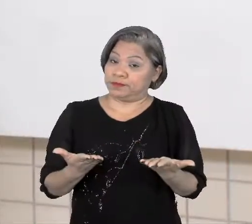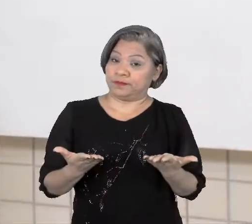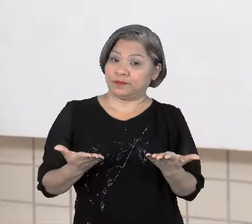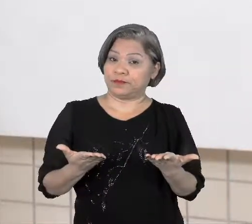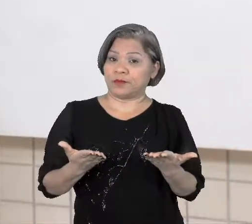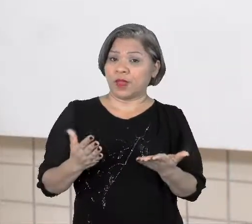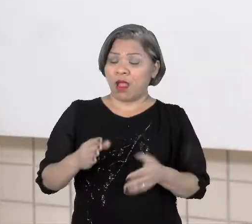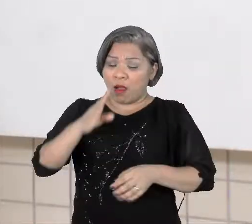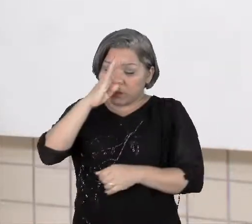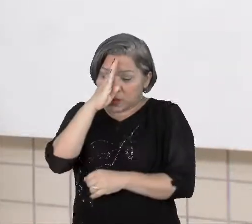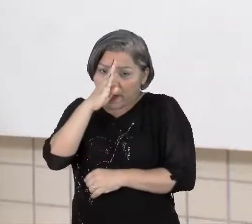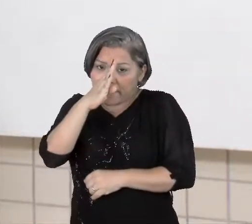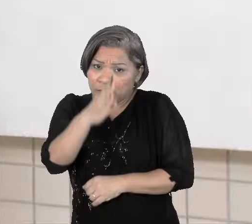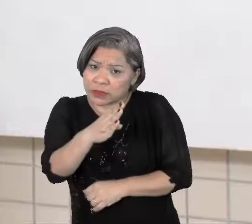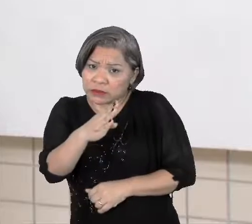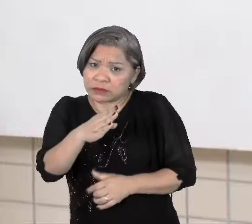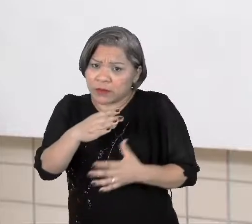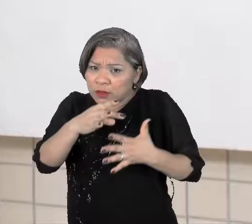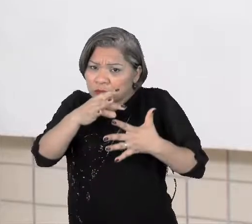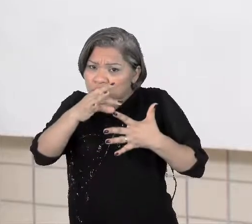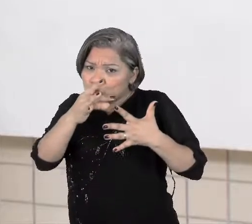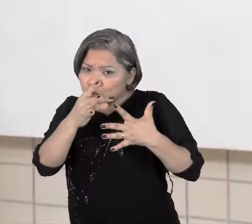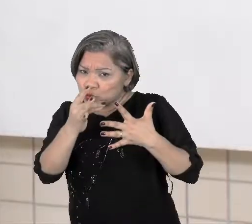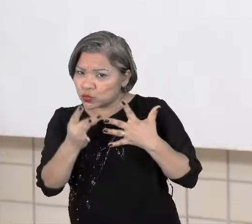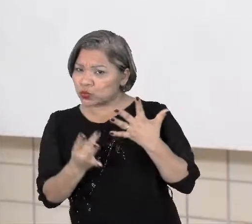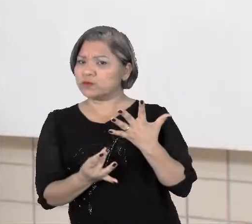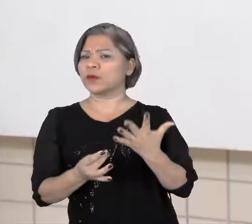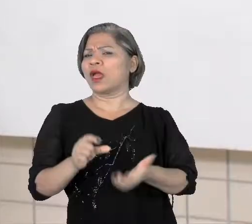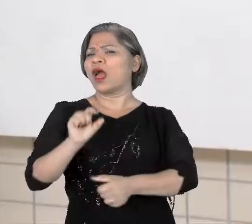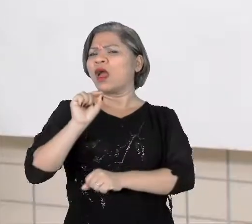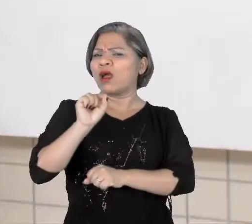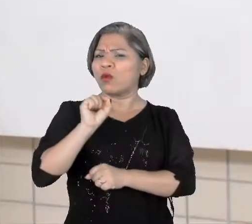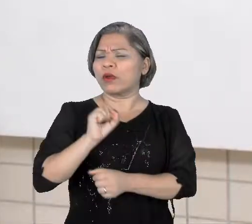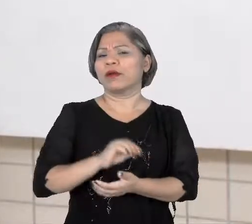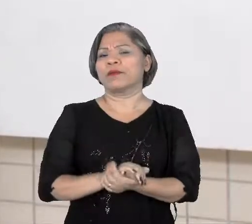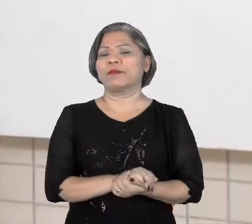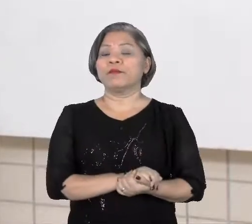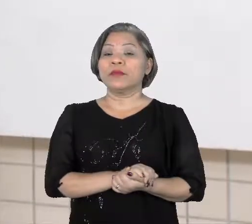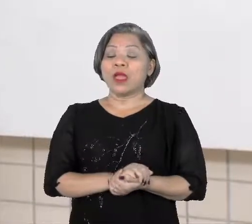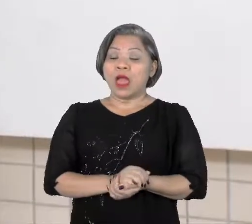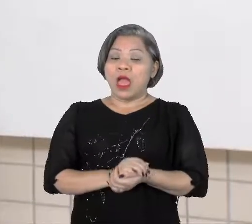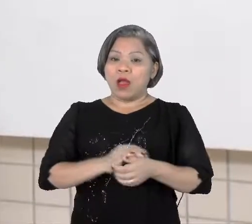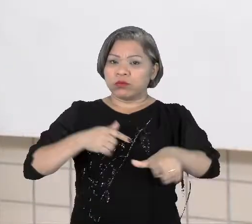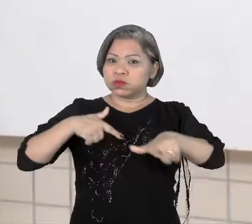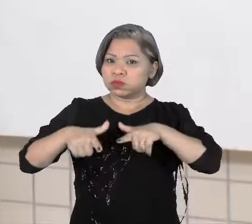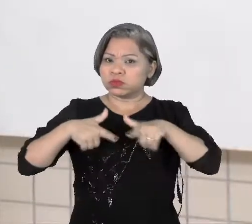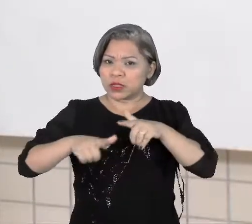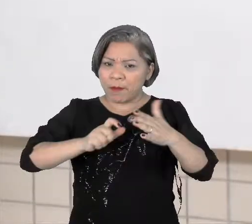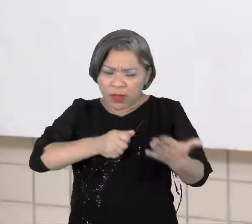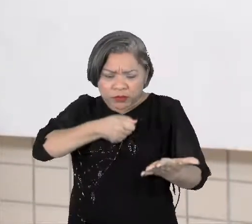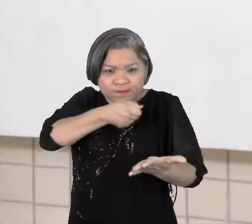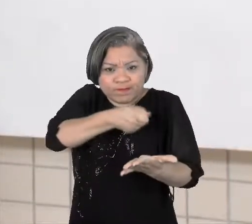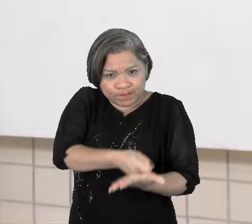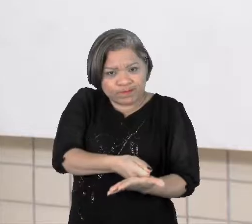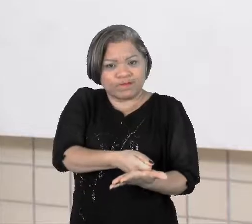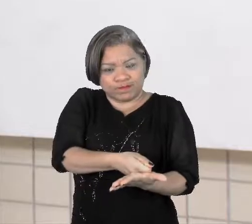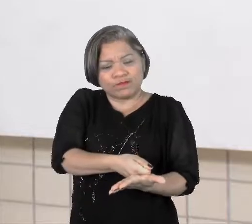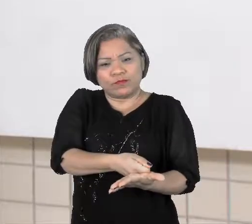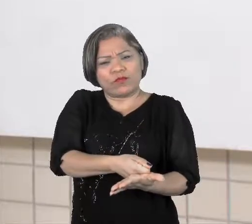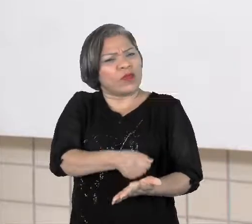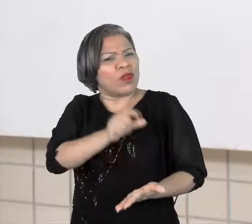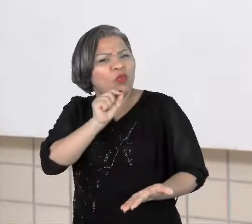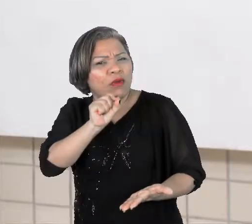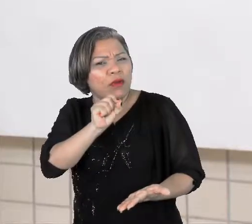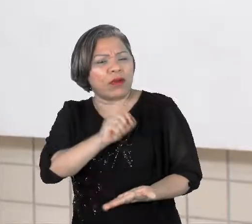principais particularidades desse trabalho escravo contemporâneo é o trabalho forçado. Professor, o que seria esse trabalho forçado?